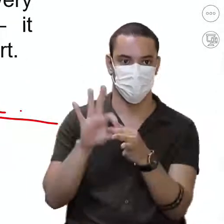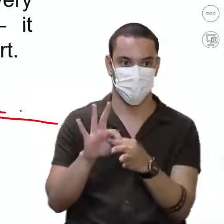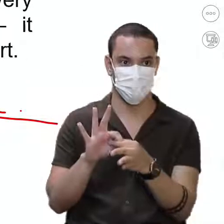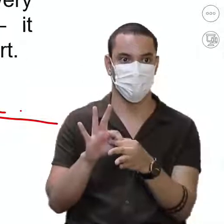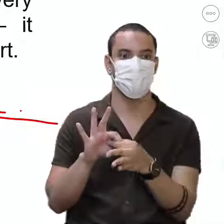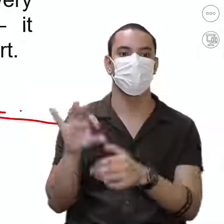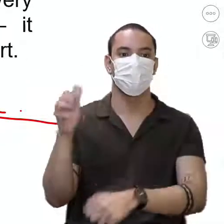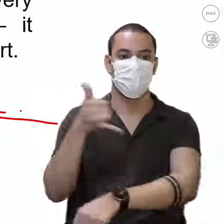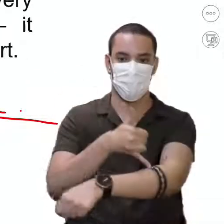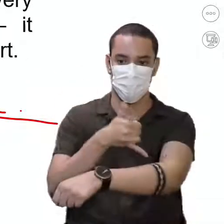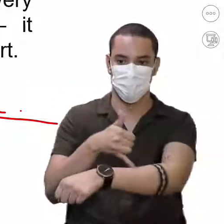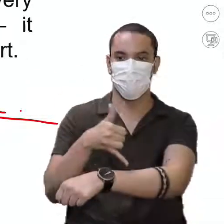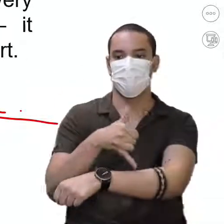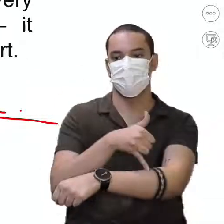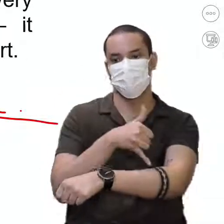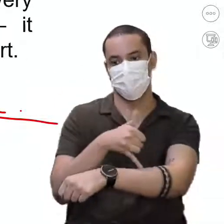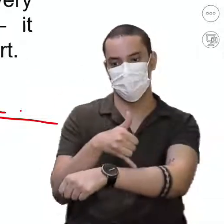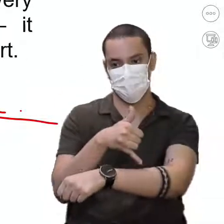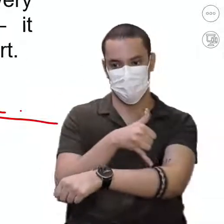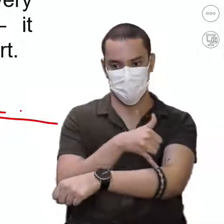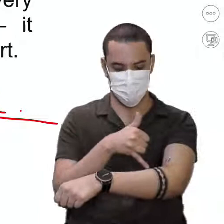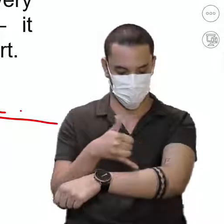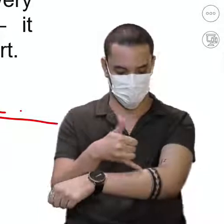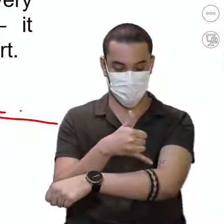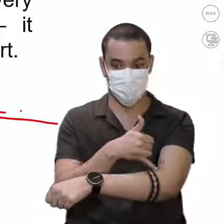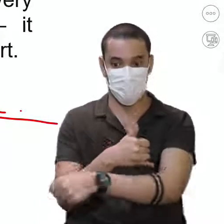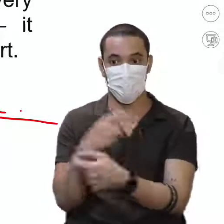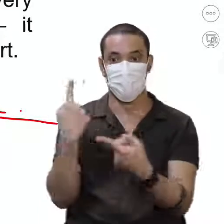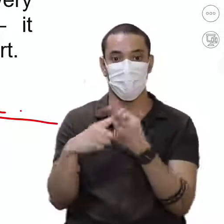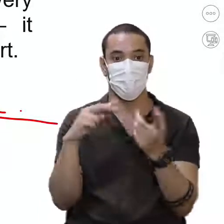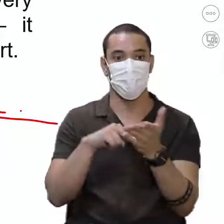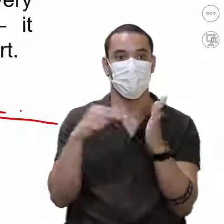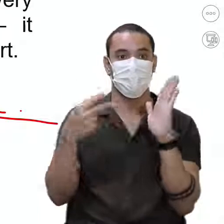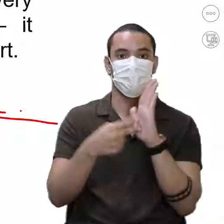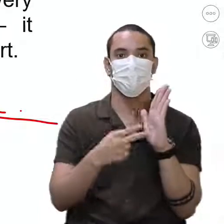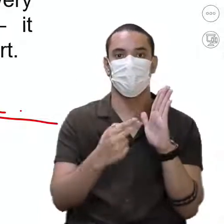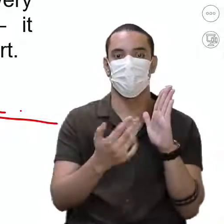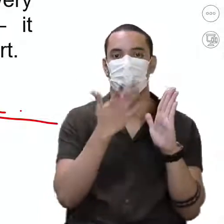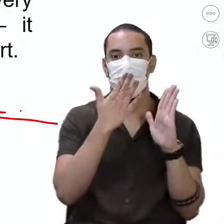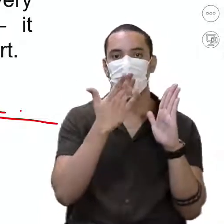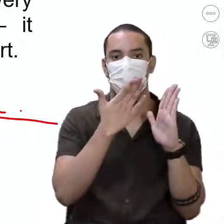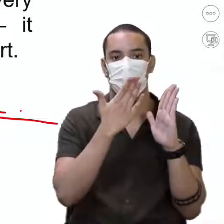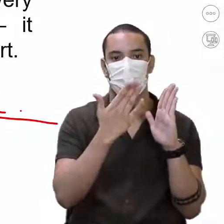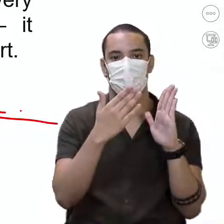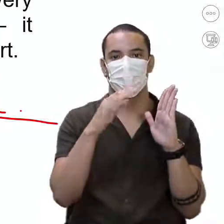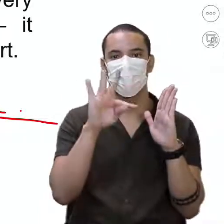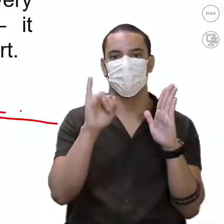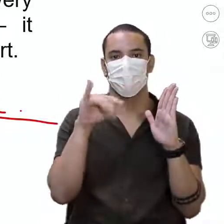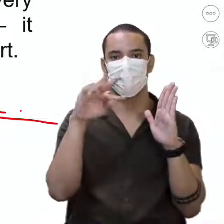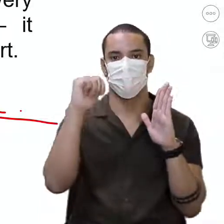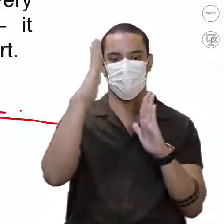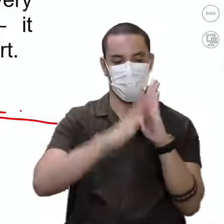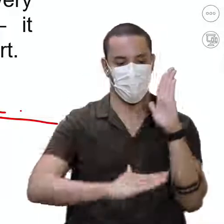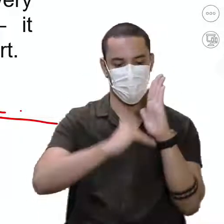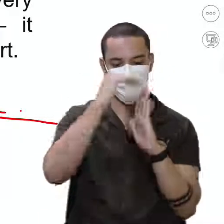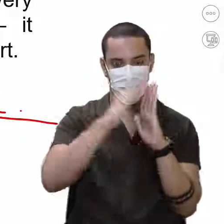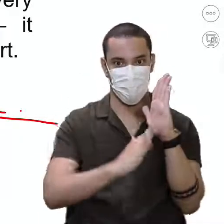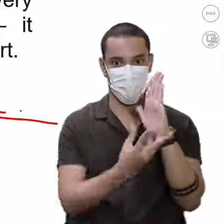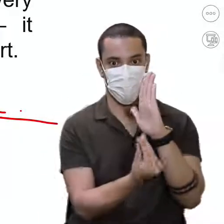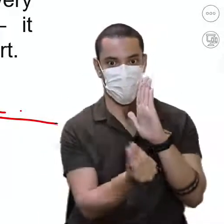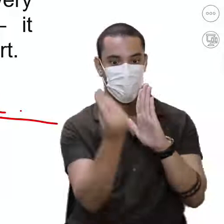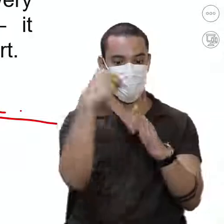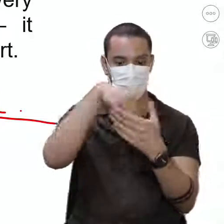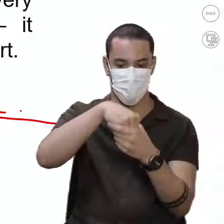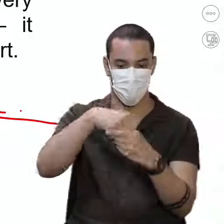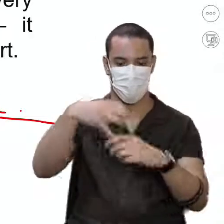tatuagem, essa palavra ink. Ink significa tinta. Então, o som da palavra ink